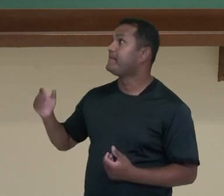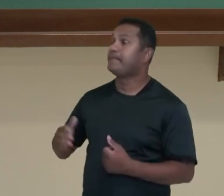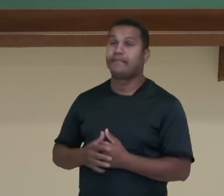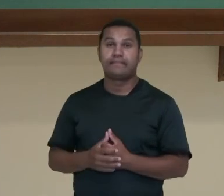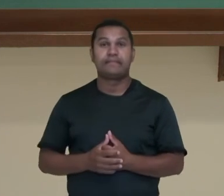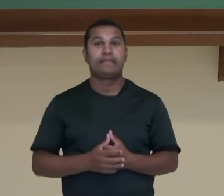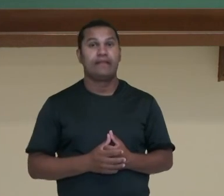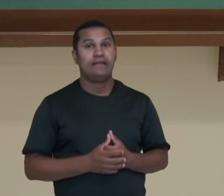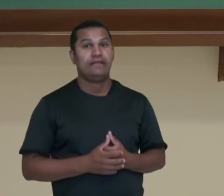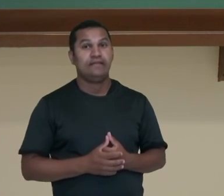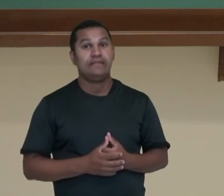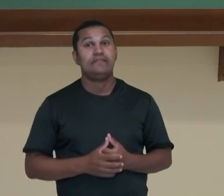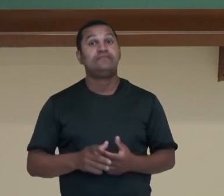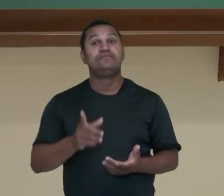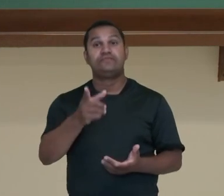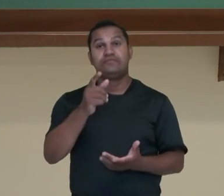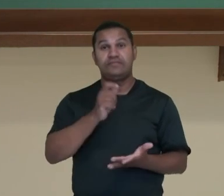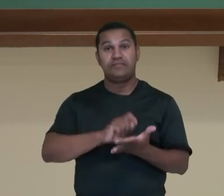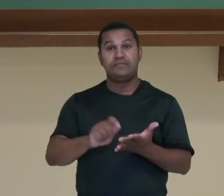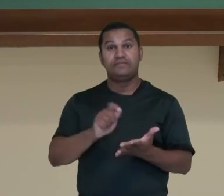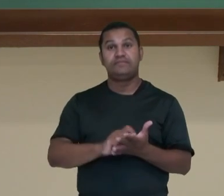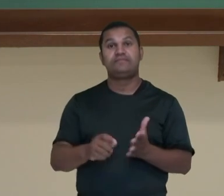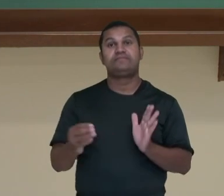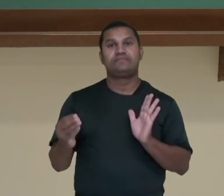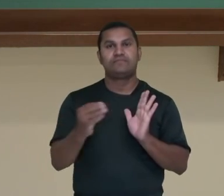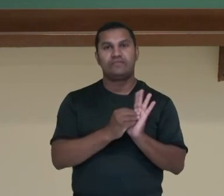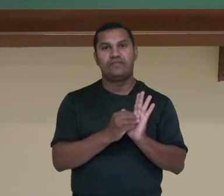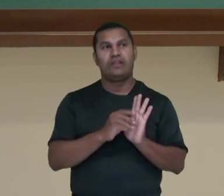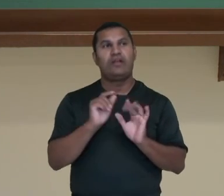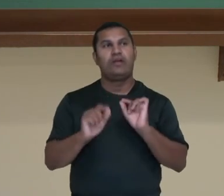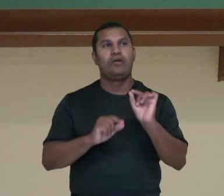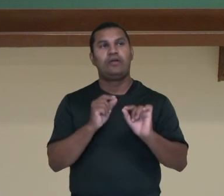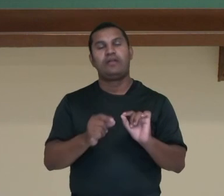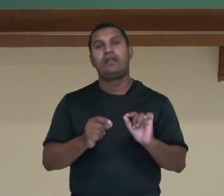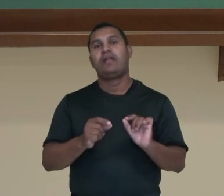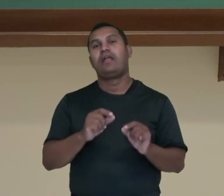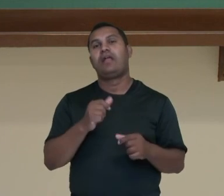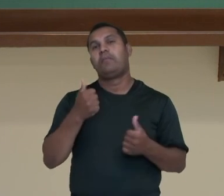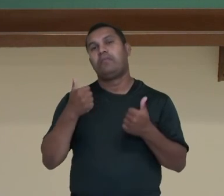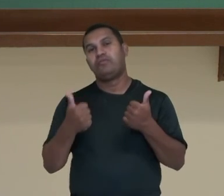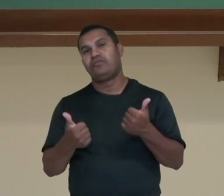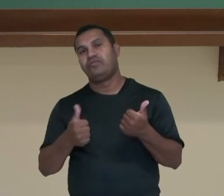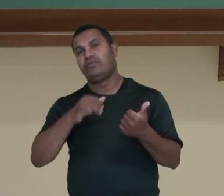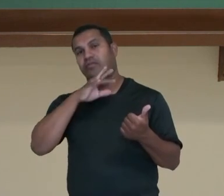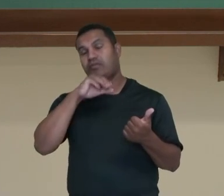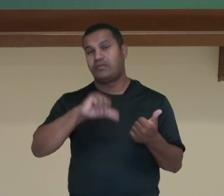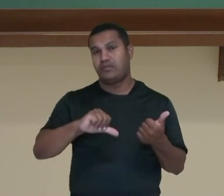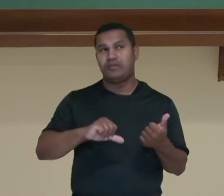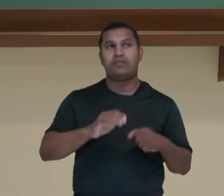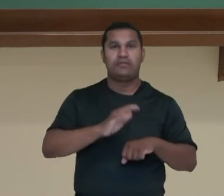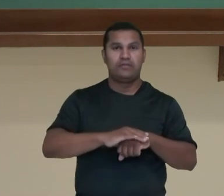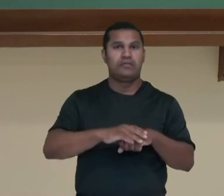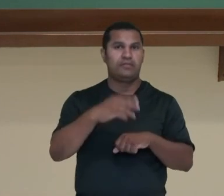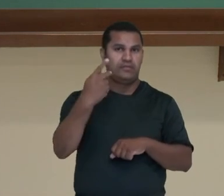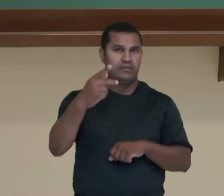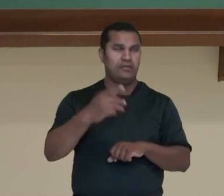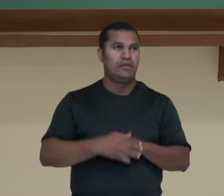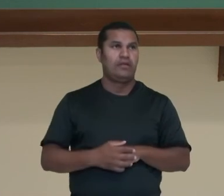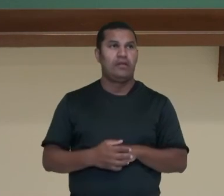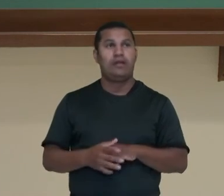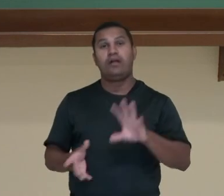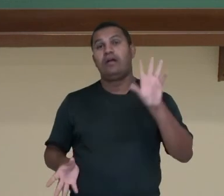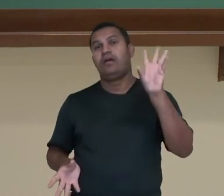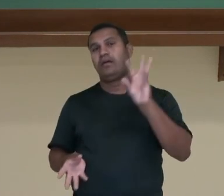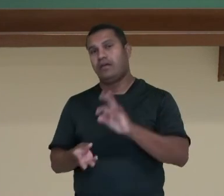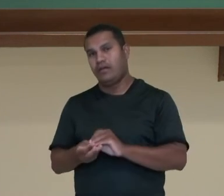Aqui era para você colocar então os pontos positivos e negativos, né? Nessa aula nós aprendemos o que é uma resenha, que é uma forma de divulgação de um produto